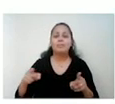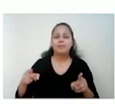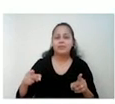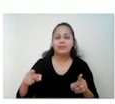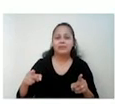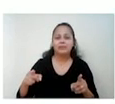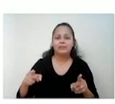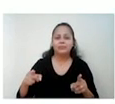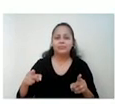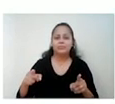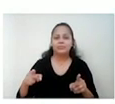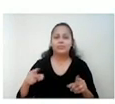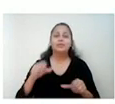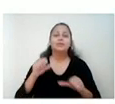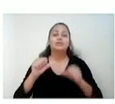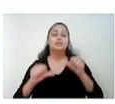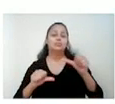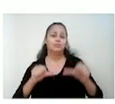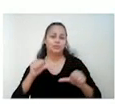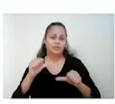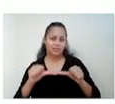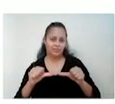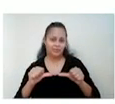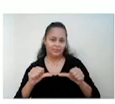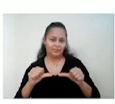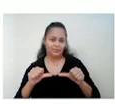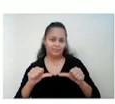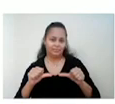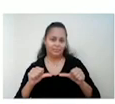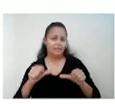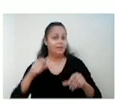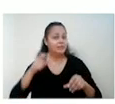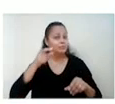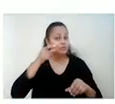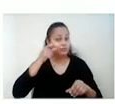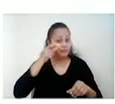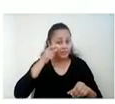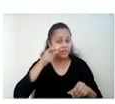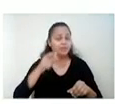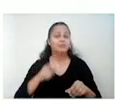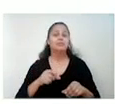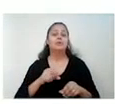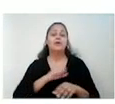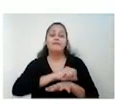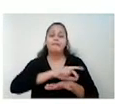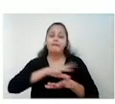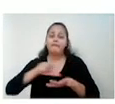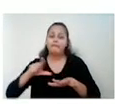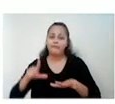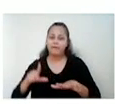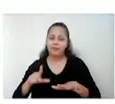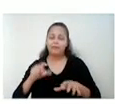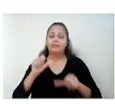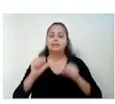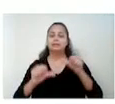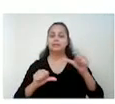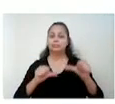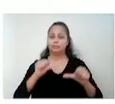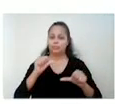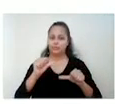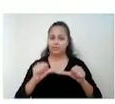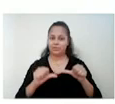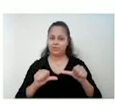vocês, né, que a gente está enxergando várias mudanças. E não à toa o título traz, né,